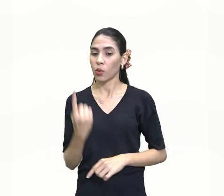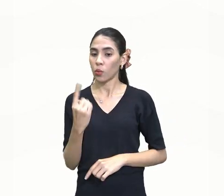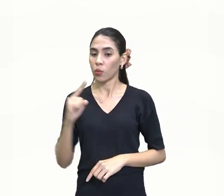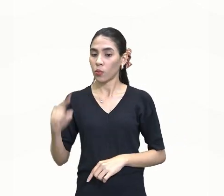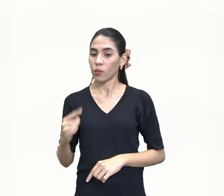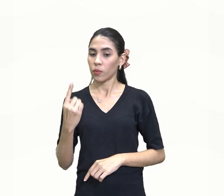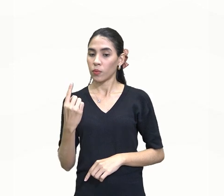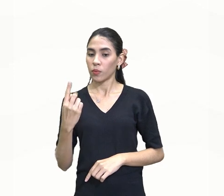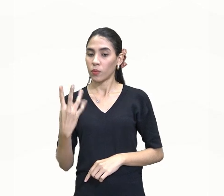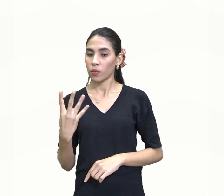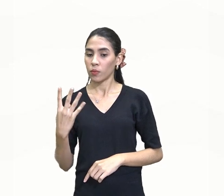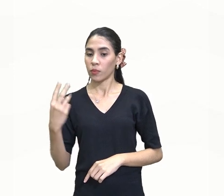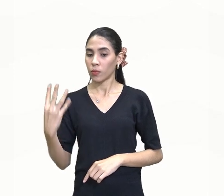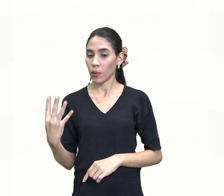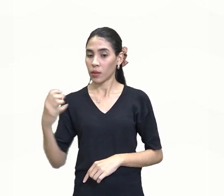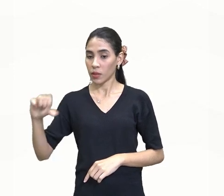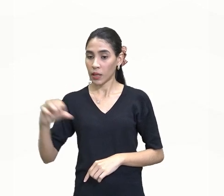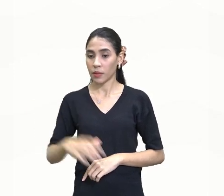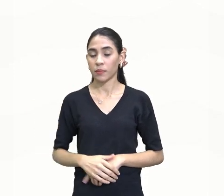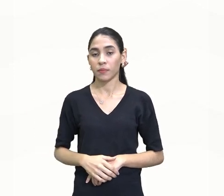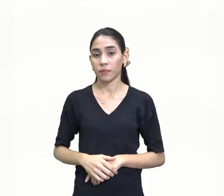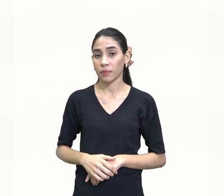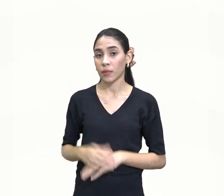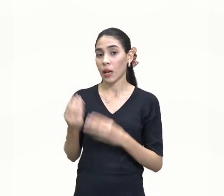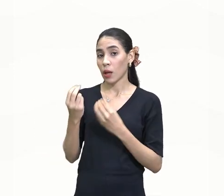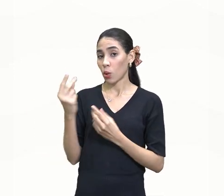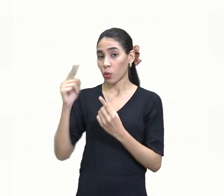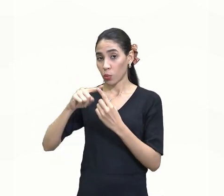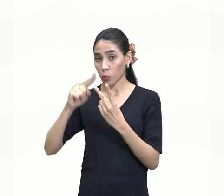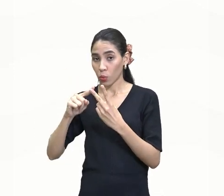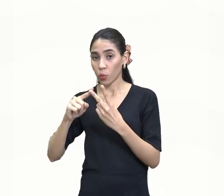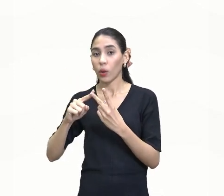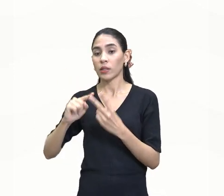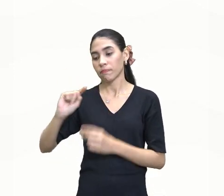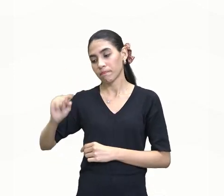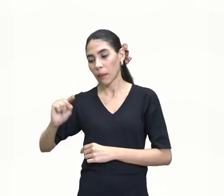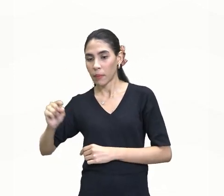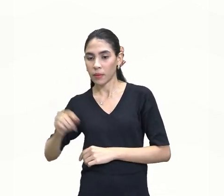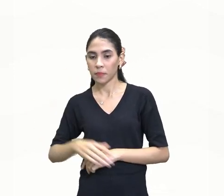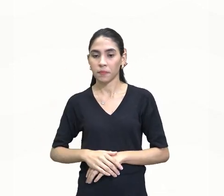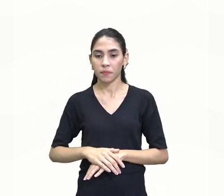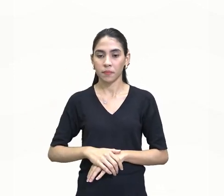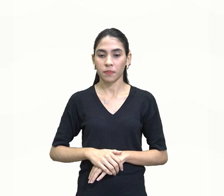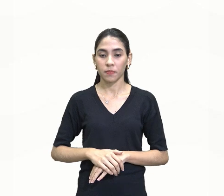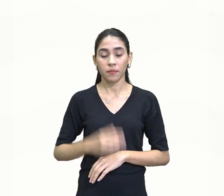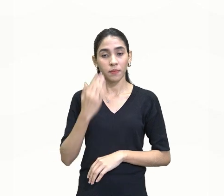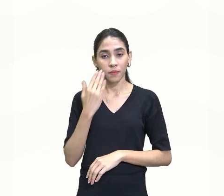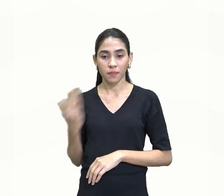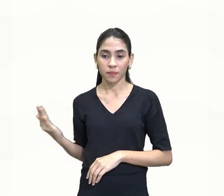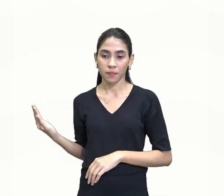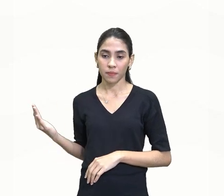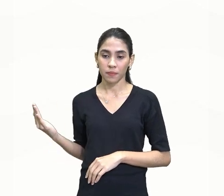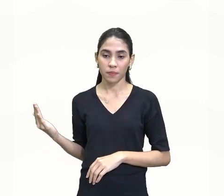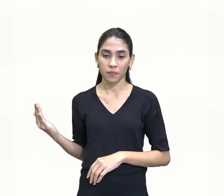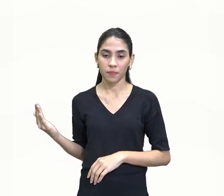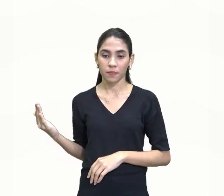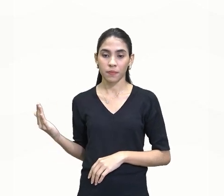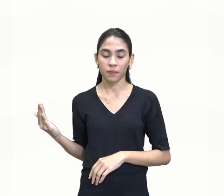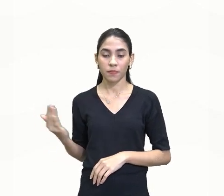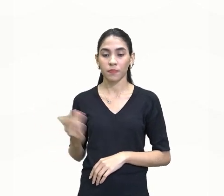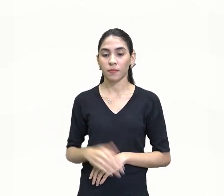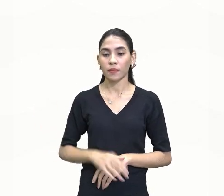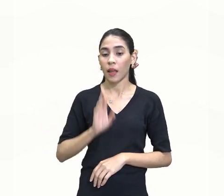acrescento 2 casas decimais. A vírgula vai ficar aqui, ó. Então, o resultado, eu tenho aí